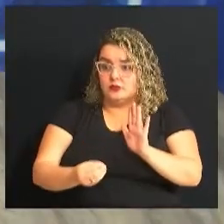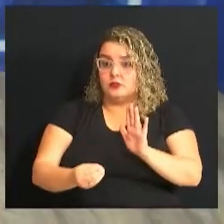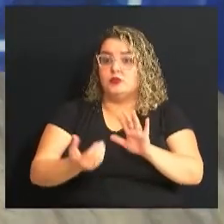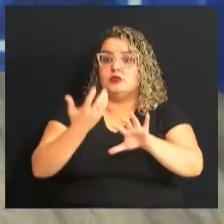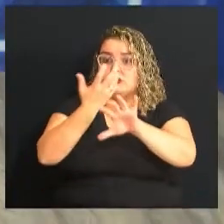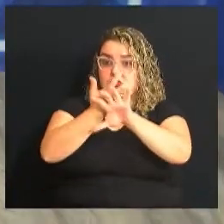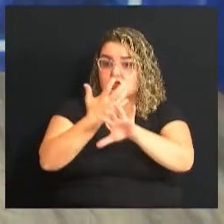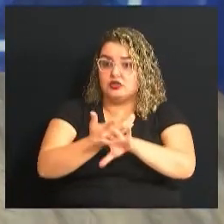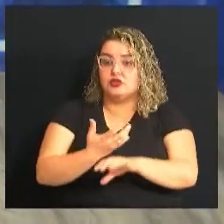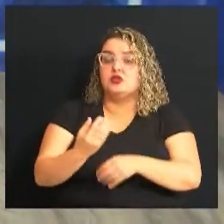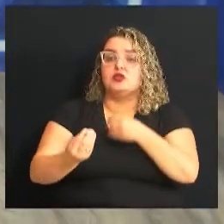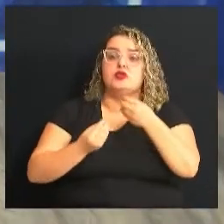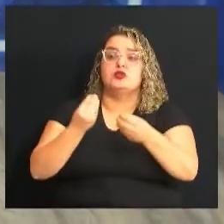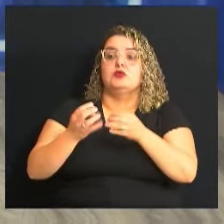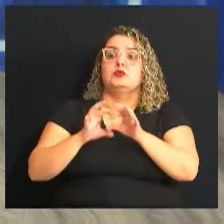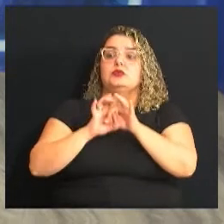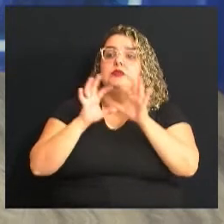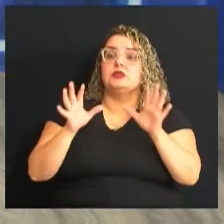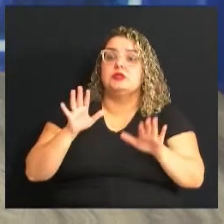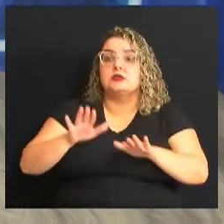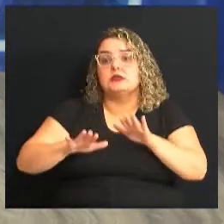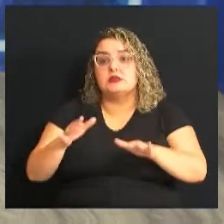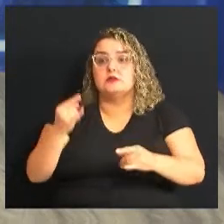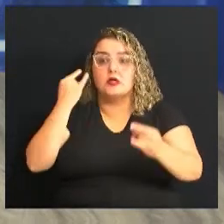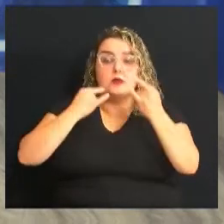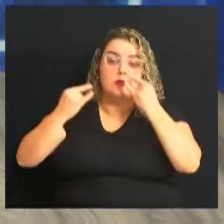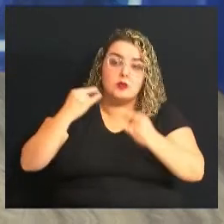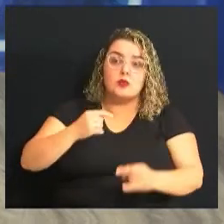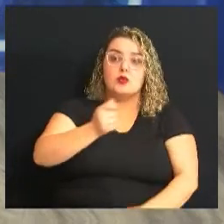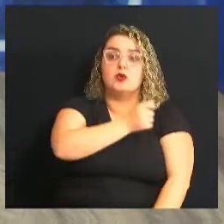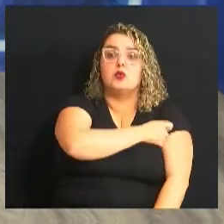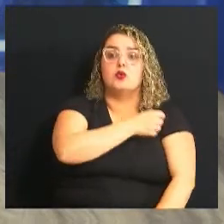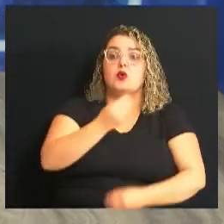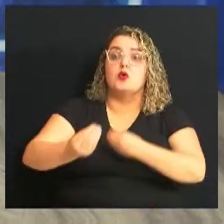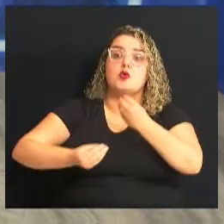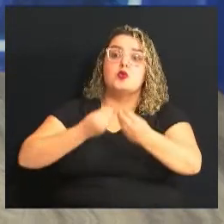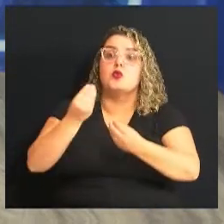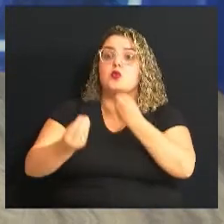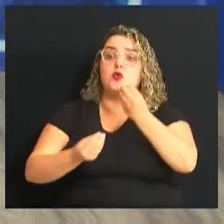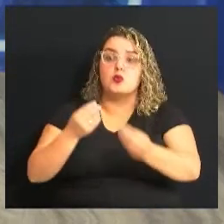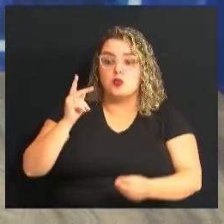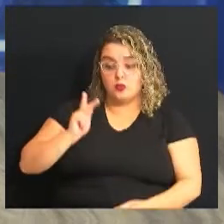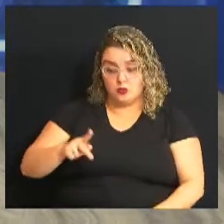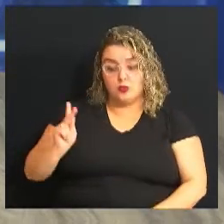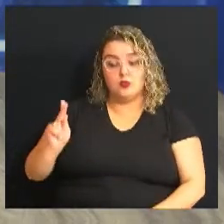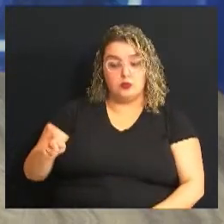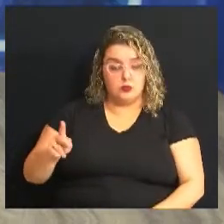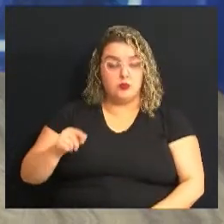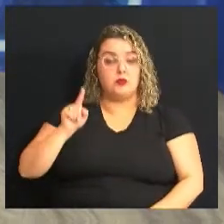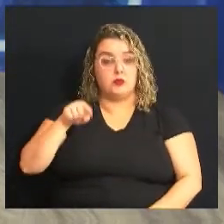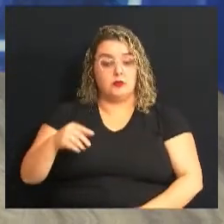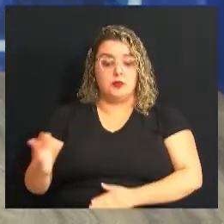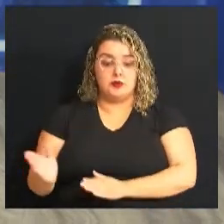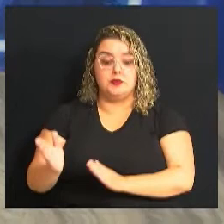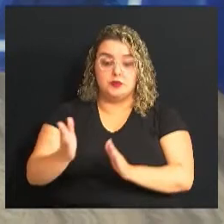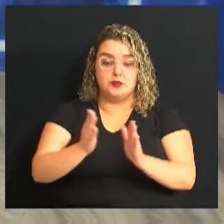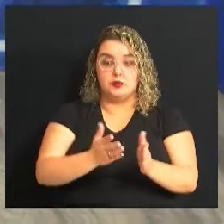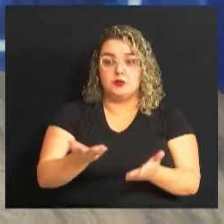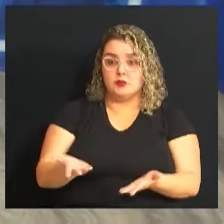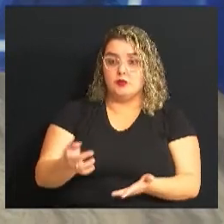curricular e como deixar talvez mais atrativo para o aluno e como que o professor é quem vai conduzir isso.